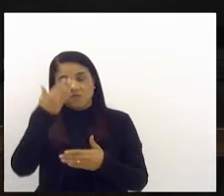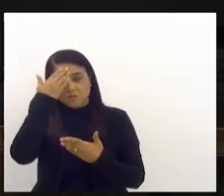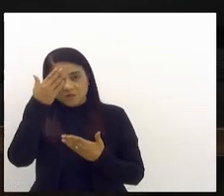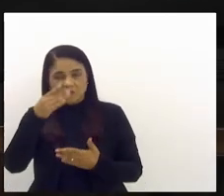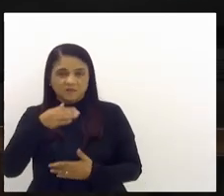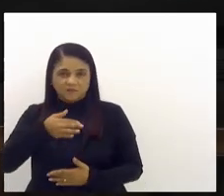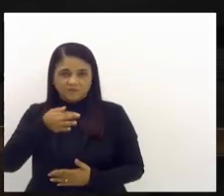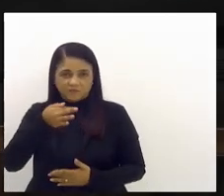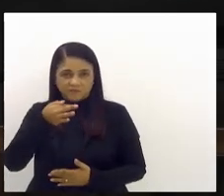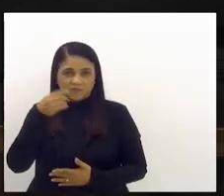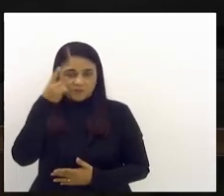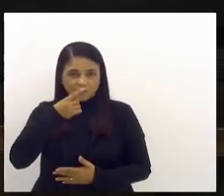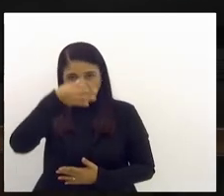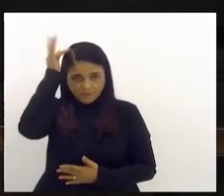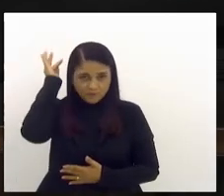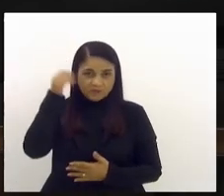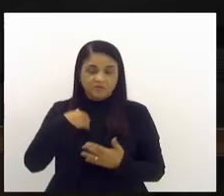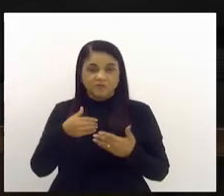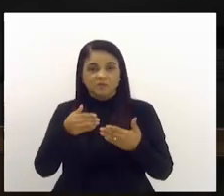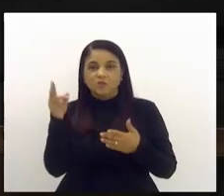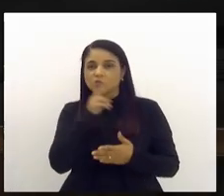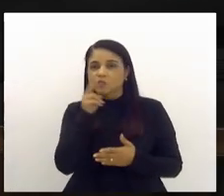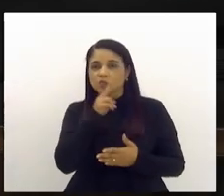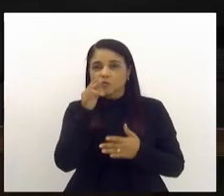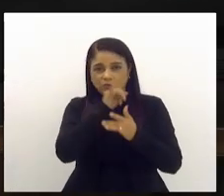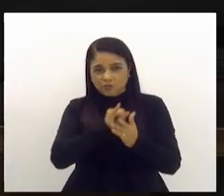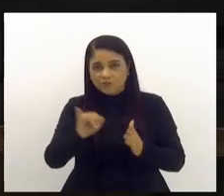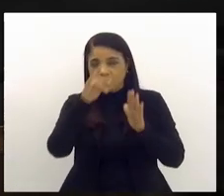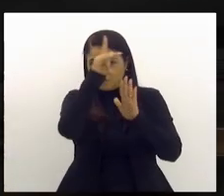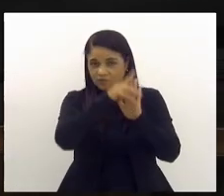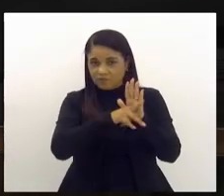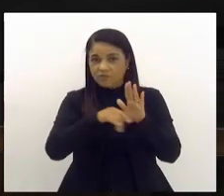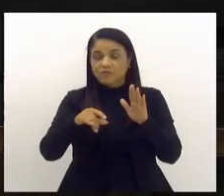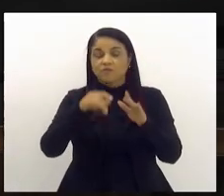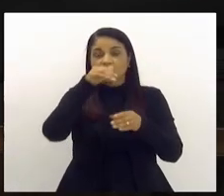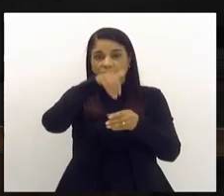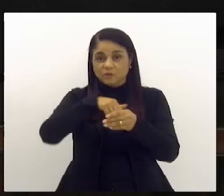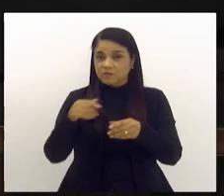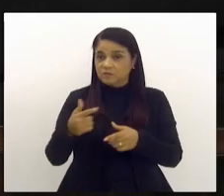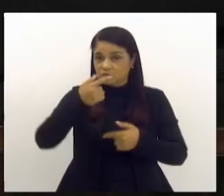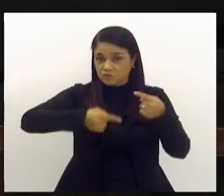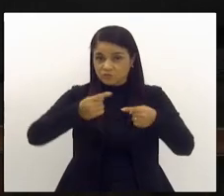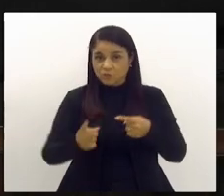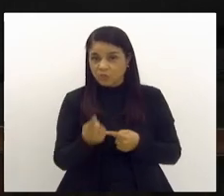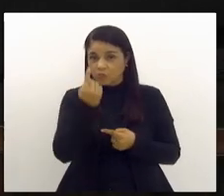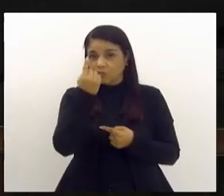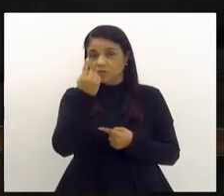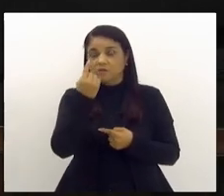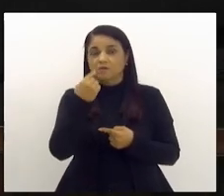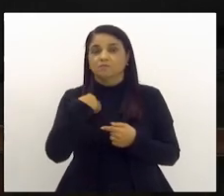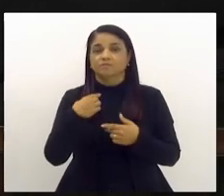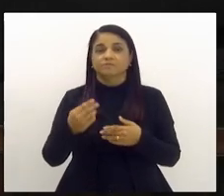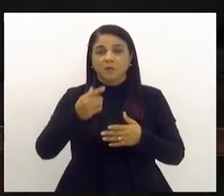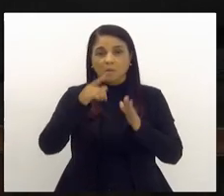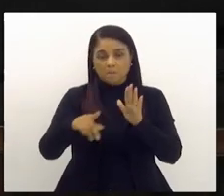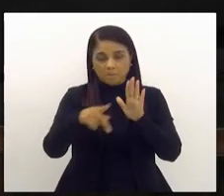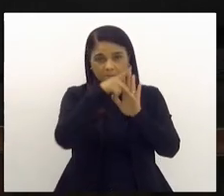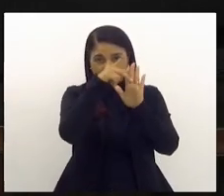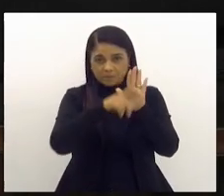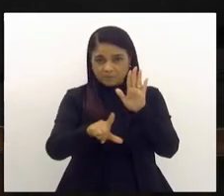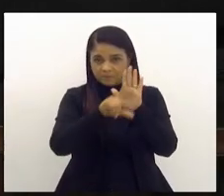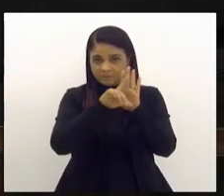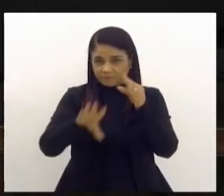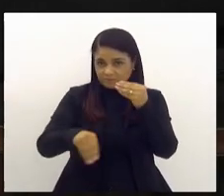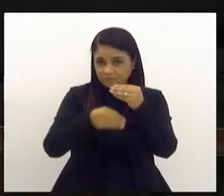Pacheco. Anuncio, em regime de urgência, em votação, em discussão única, projeto de lei complementar